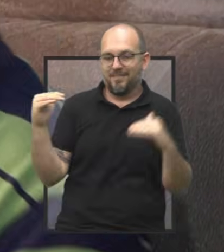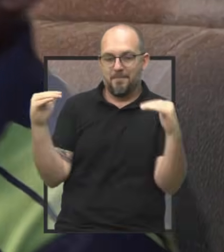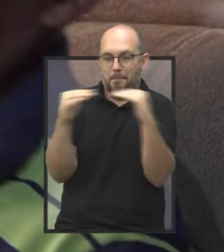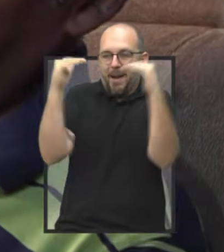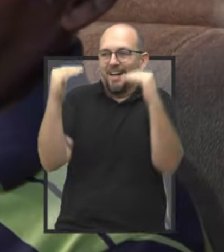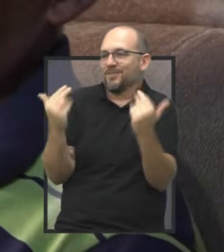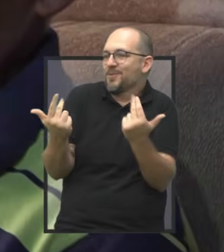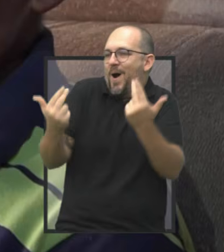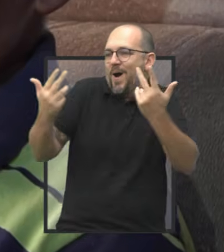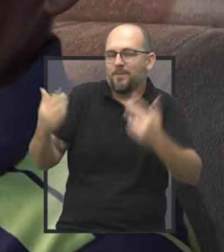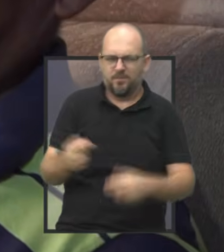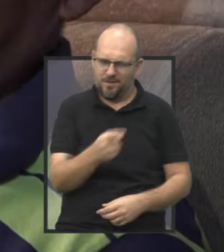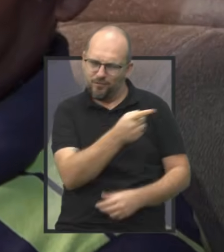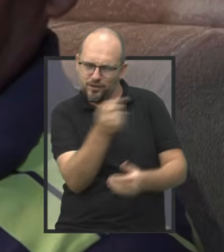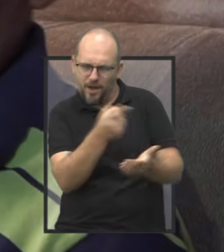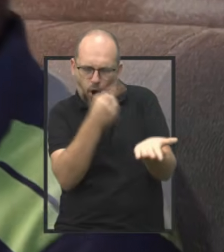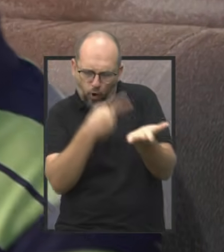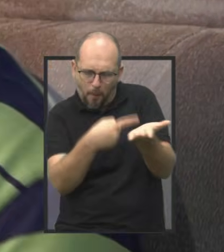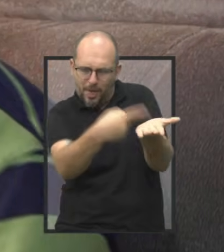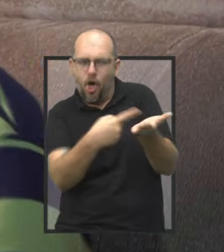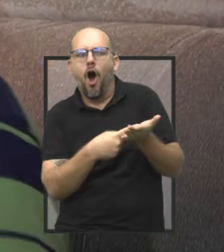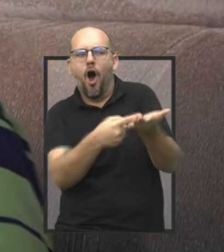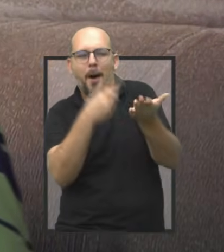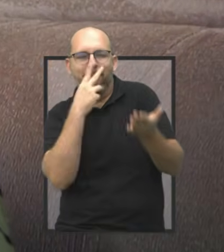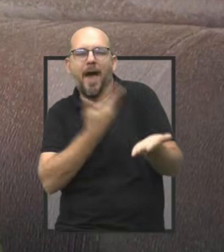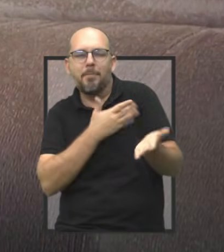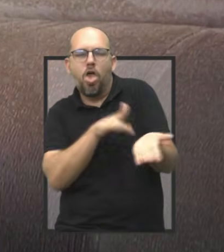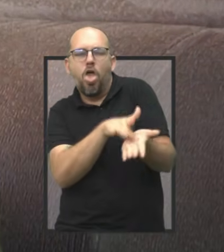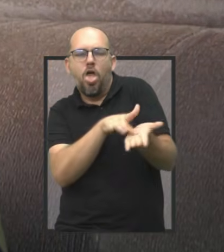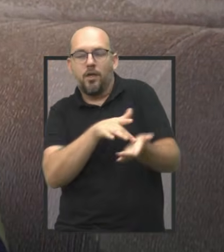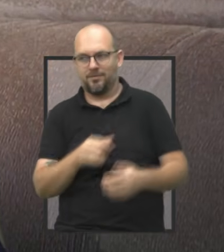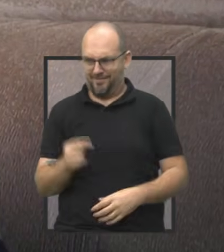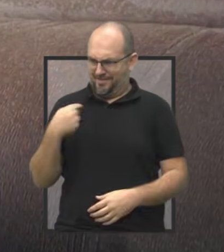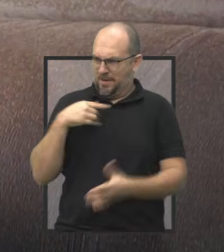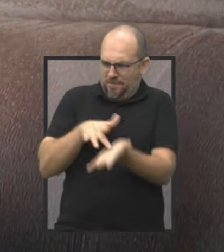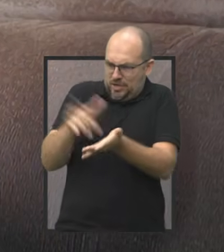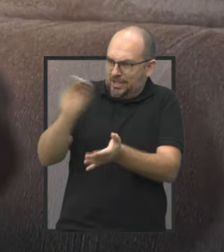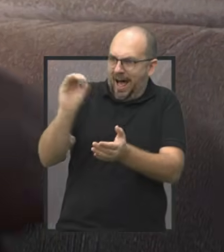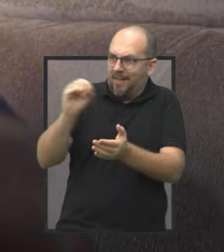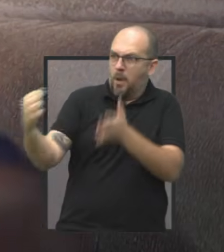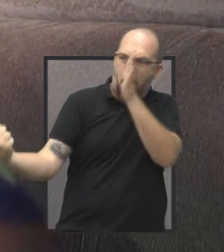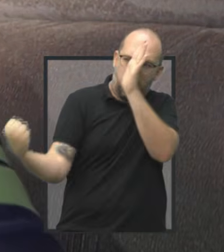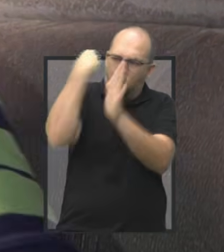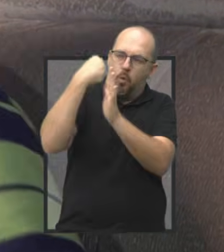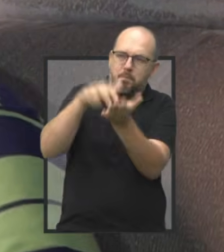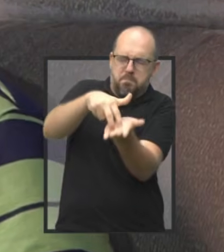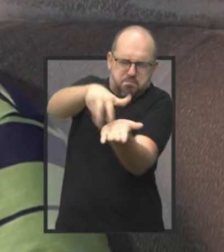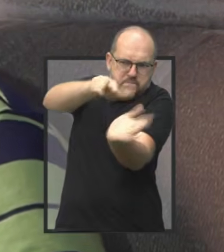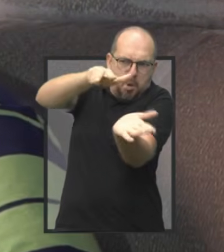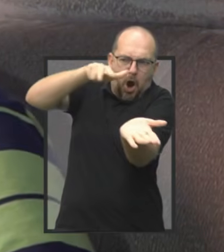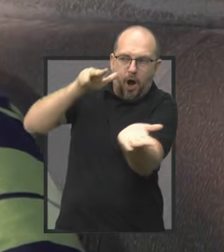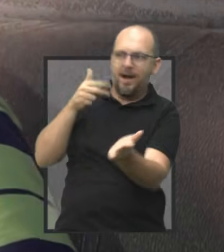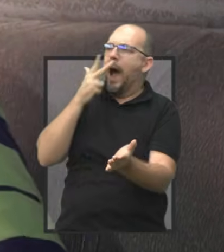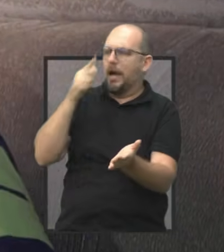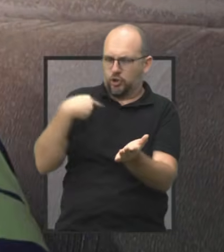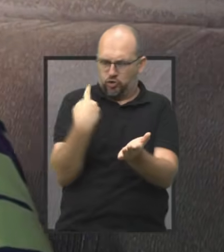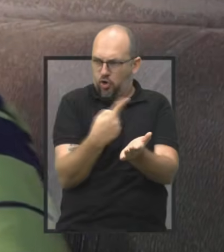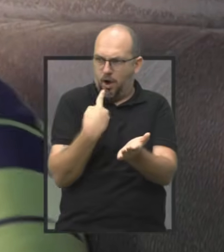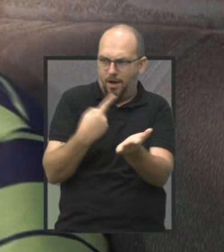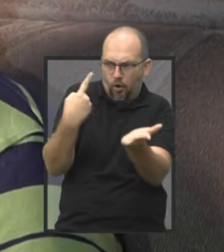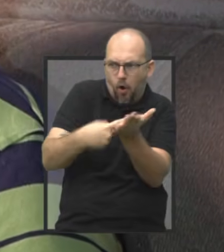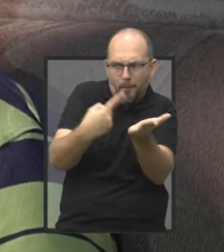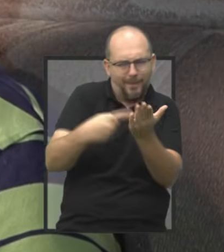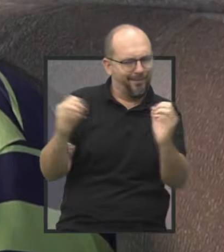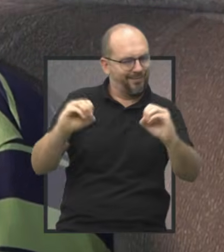Empatou. Aí, vocês combinaram, então? Combinaram, mas só um soco que ele me deu, jogou eu com 5 metros longe, você acha que nós